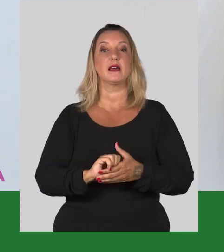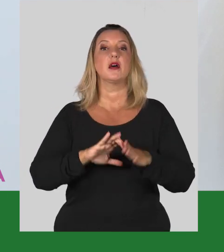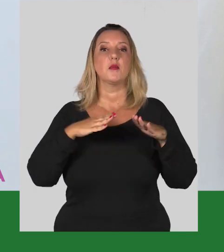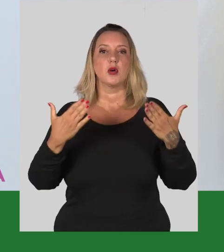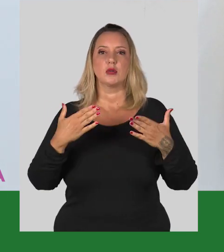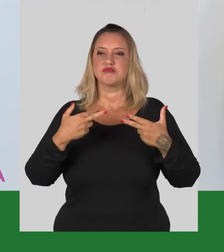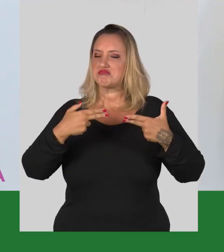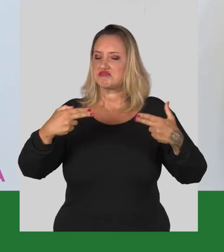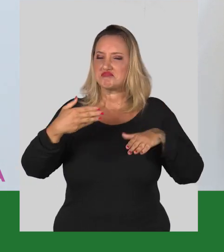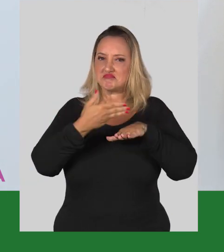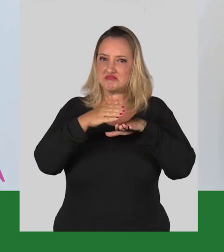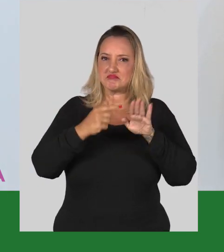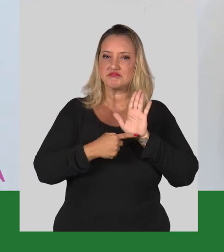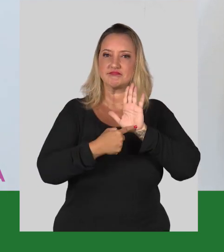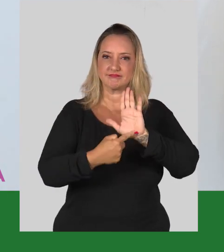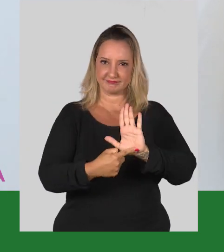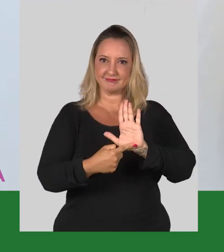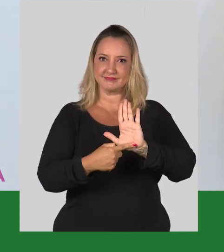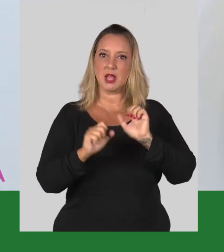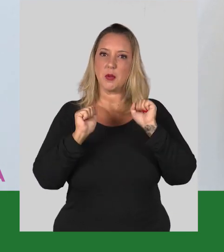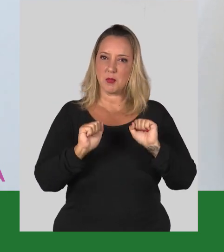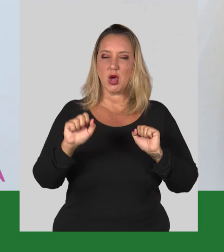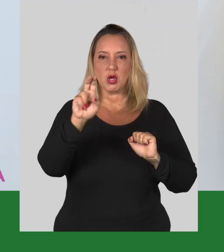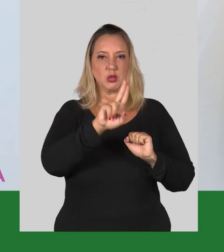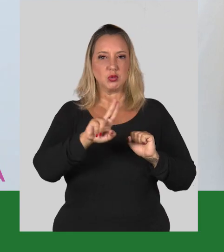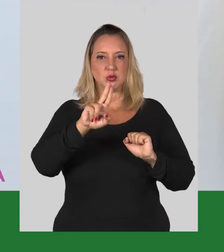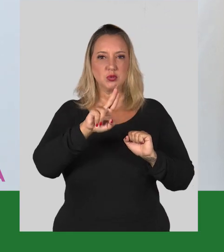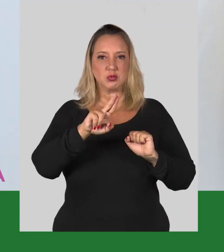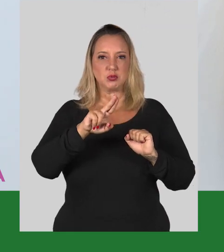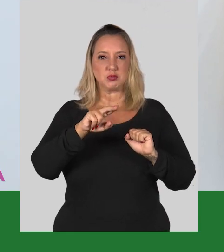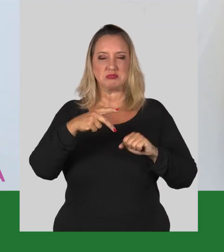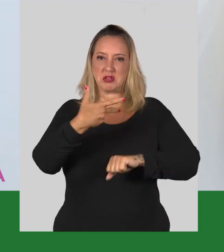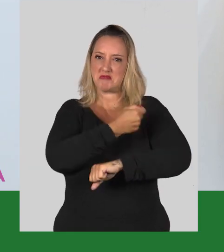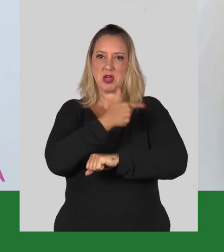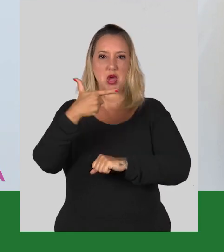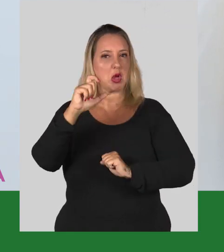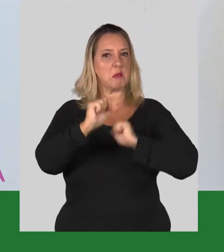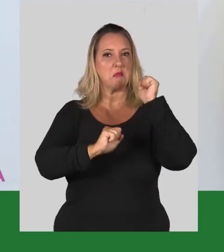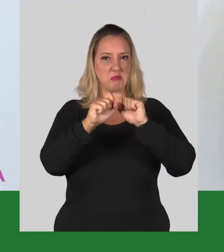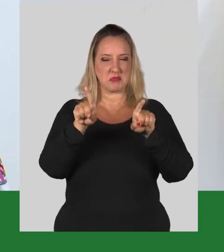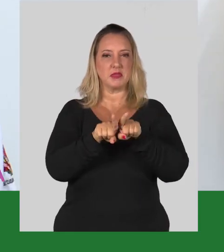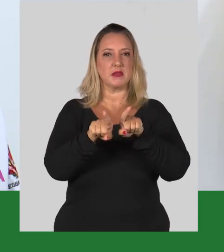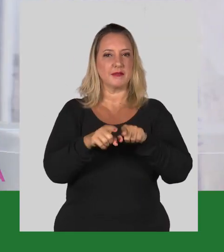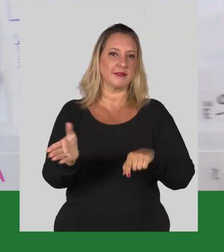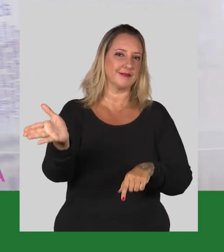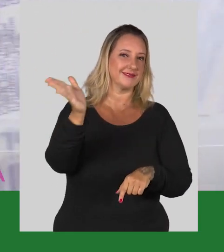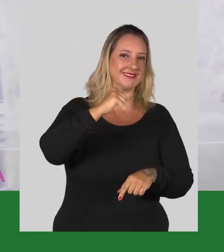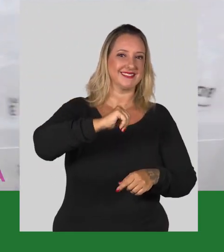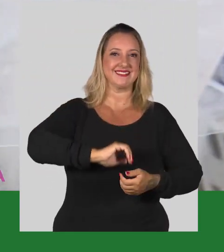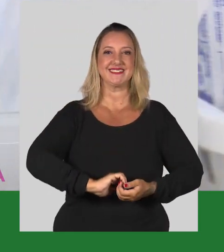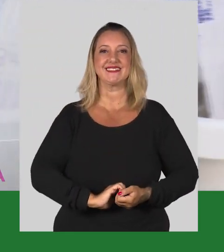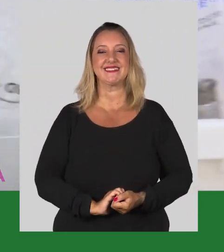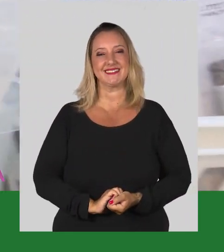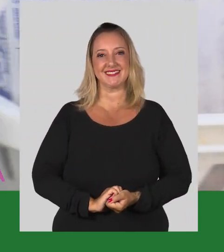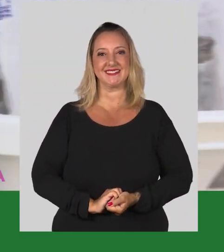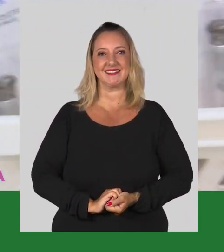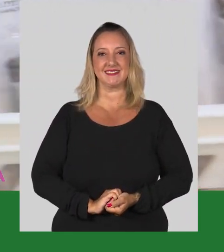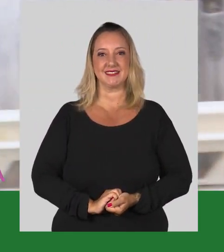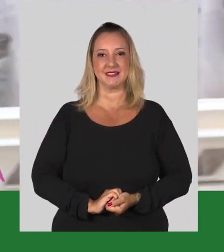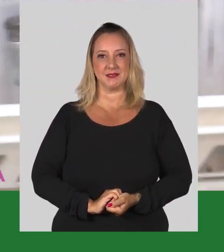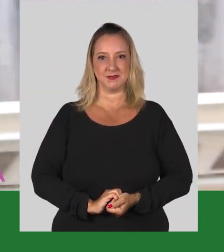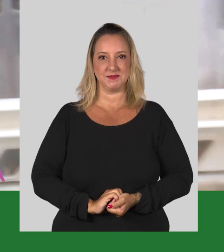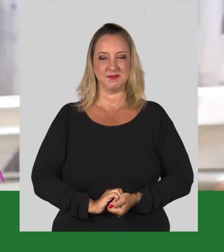toda a técnica aqui apresentada pode ser utilizada em vacina de outros fabricantes. Vamos lá?